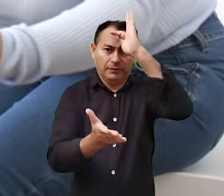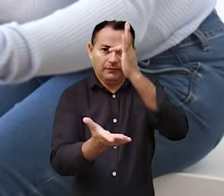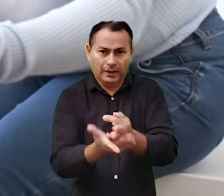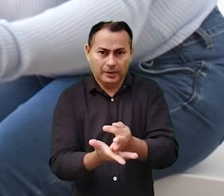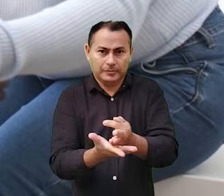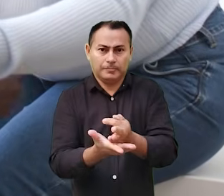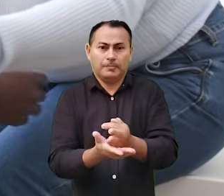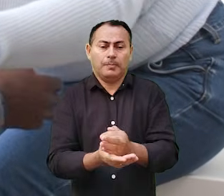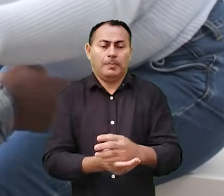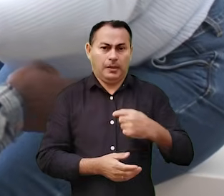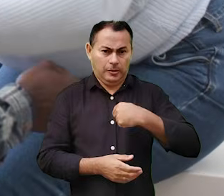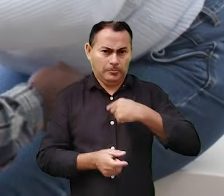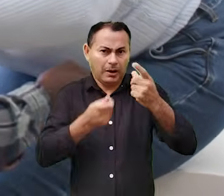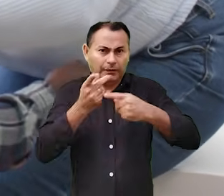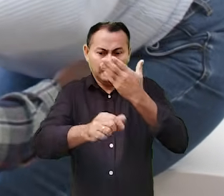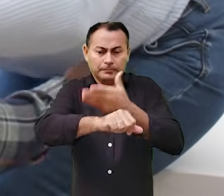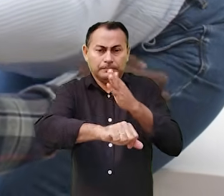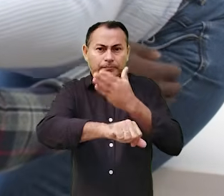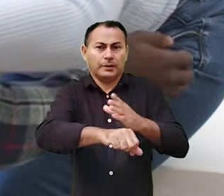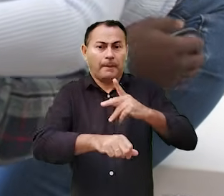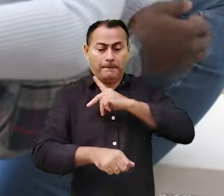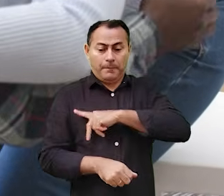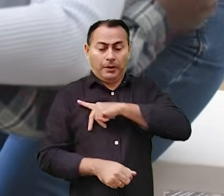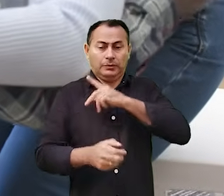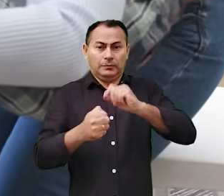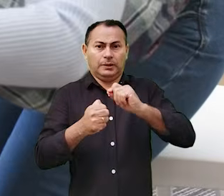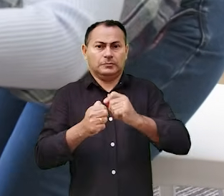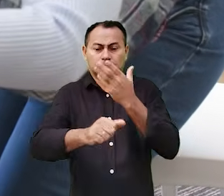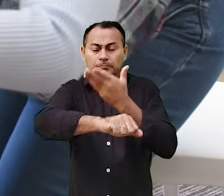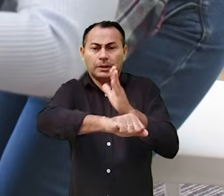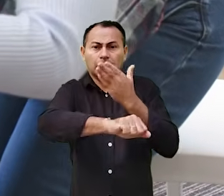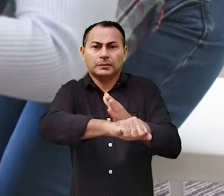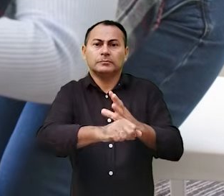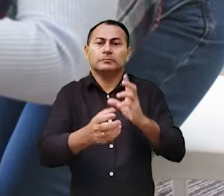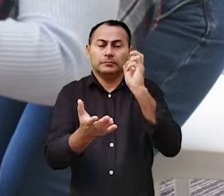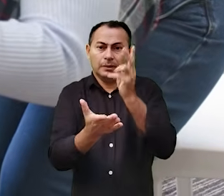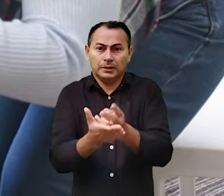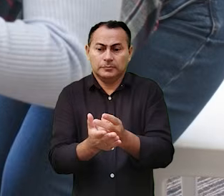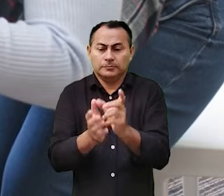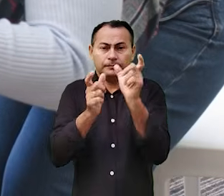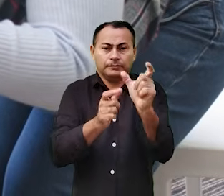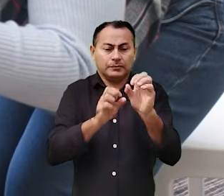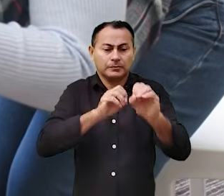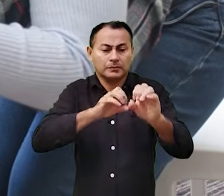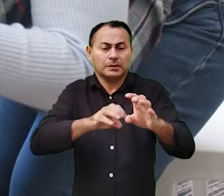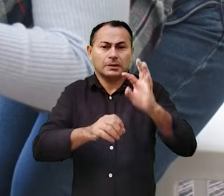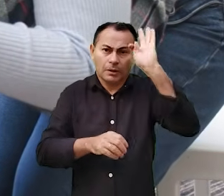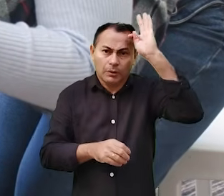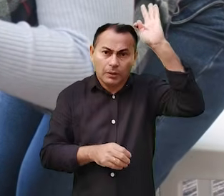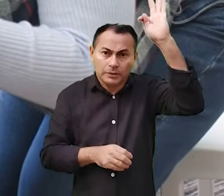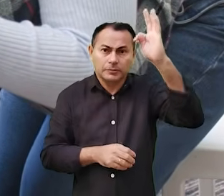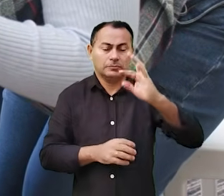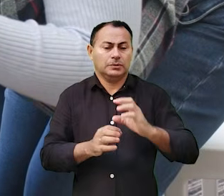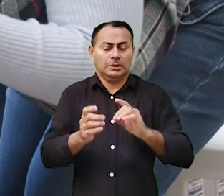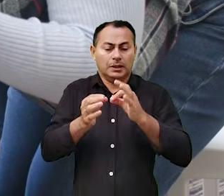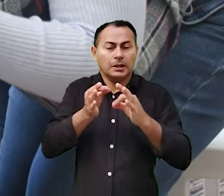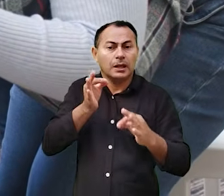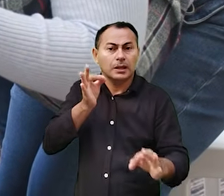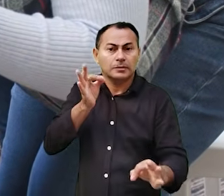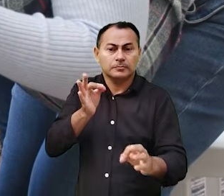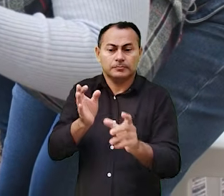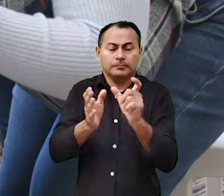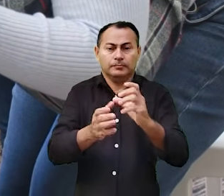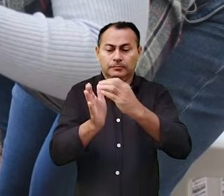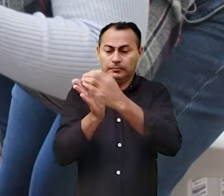oração e fé. Eu não disse que a aplicação que Paulo fez era muito prática, apesar da parte de ensino ser teologicamente muito